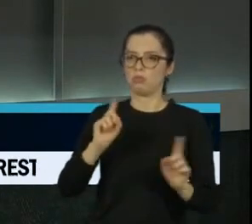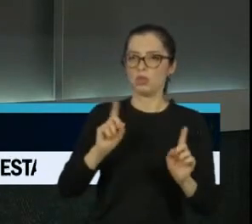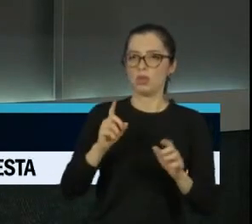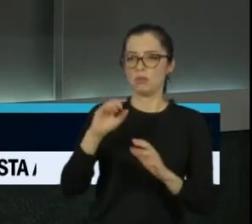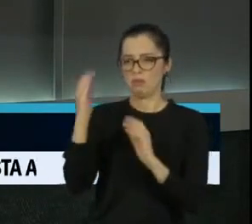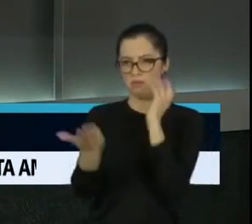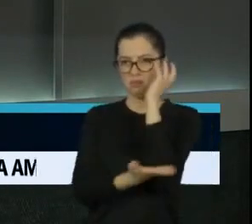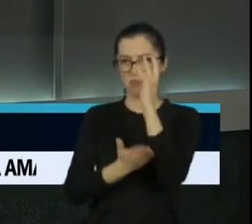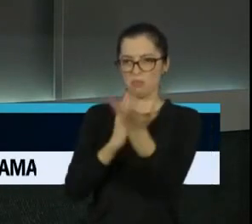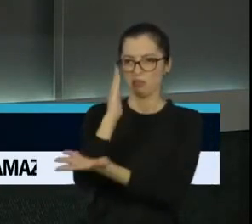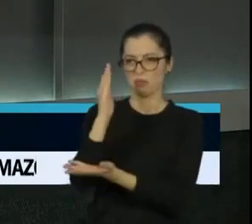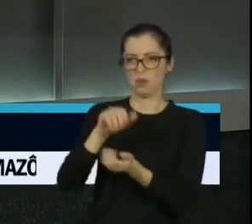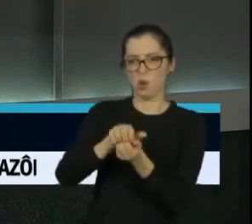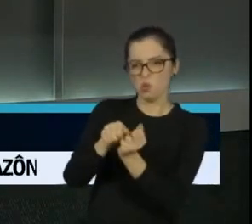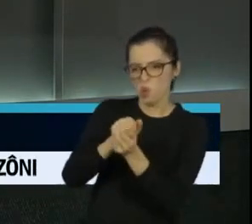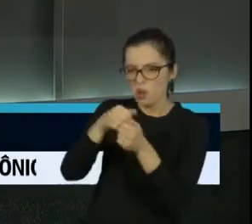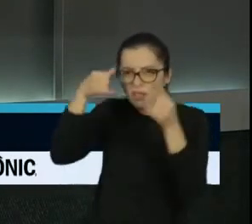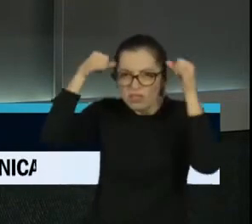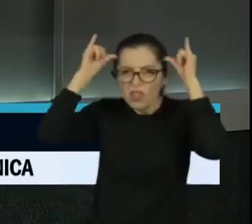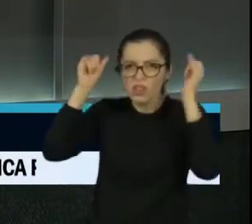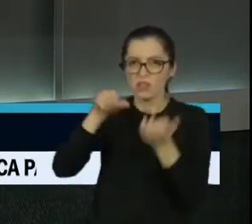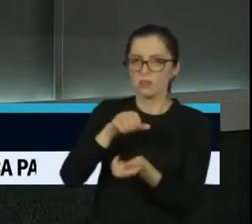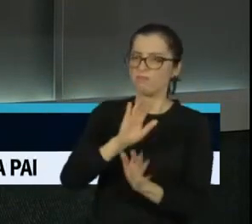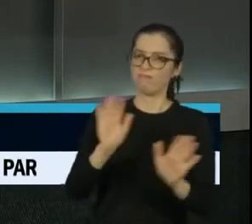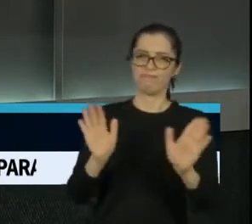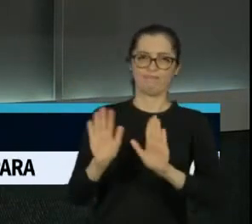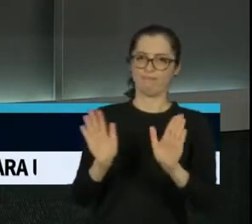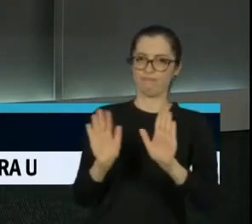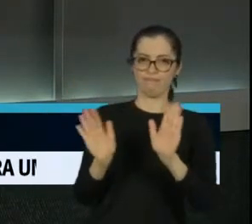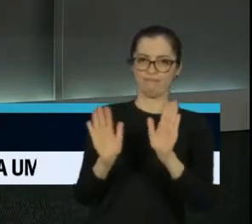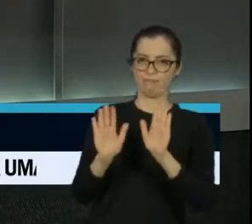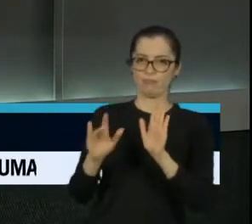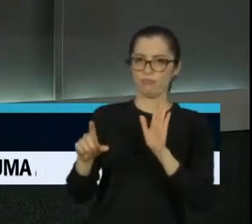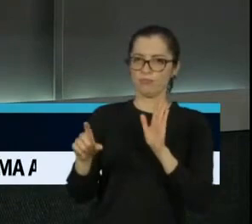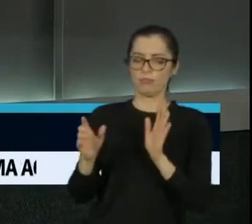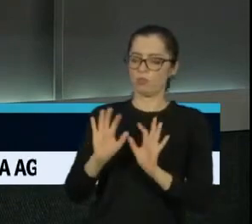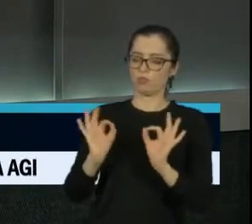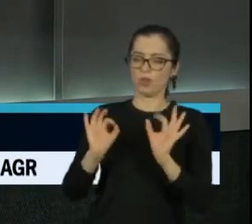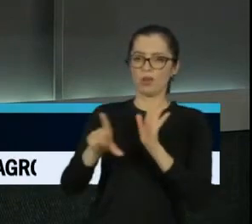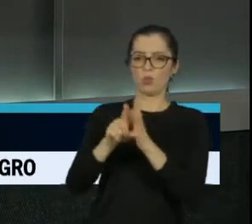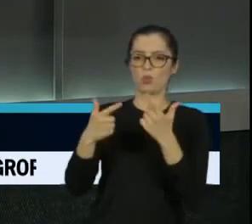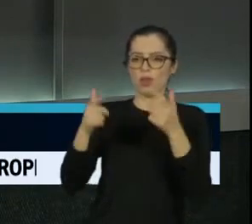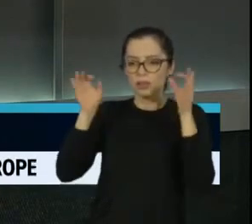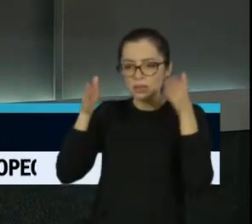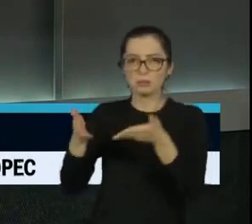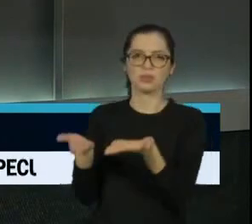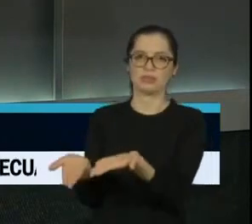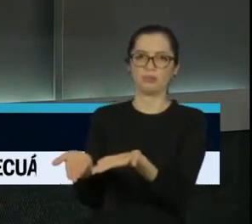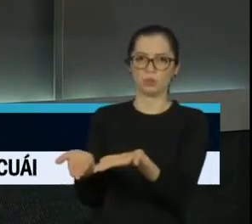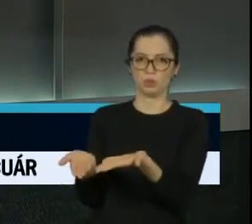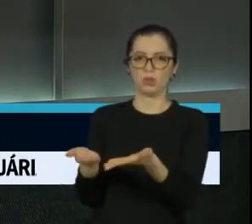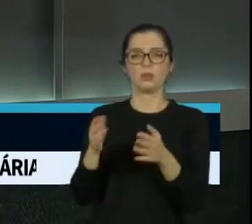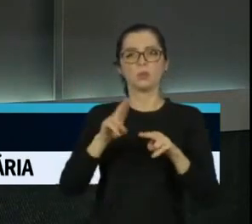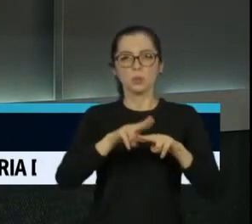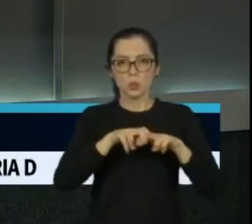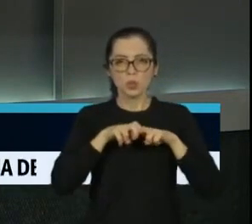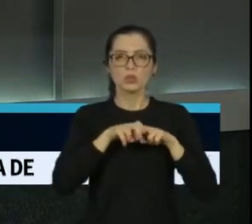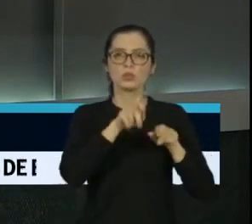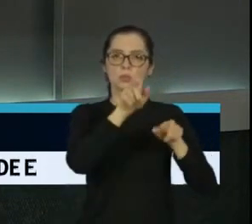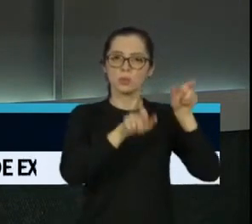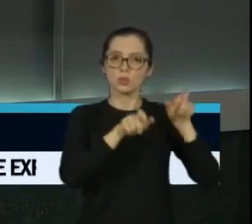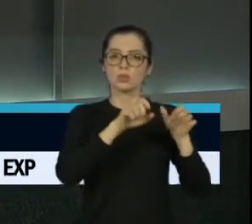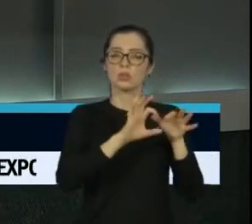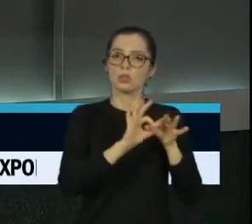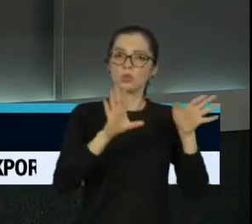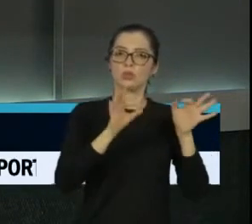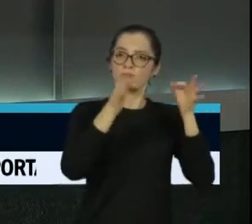conseguirmos coibir o financiamento dessas atividades, de quem compre isso, até mesmo dos